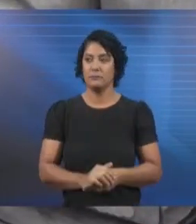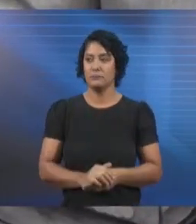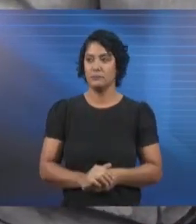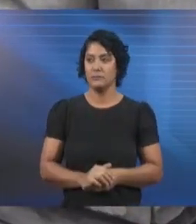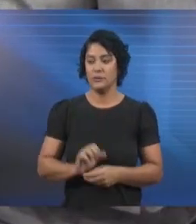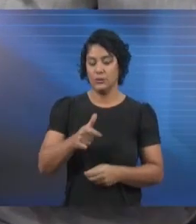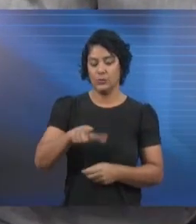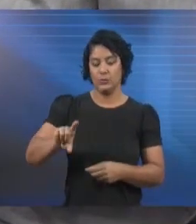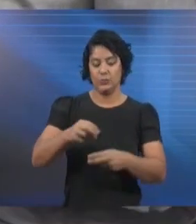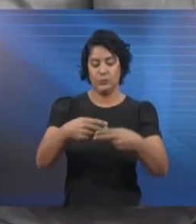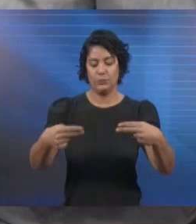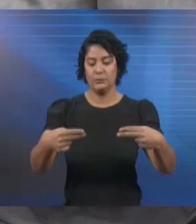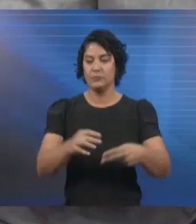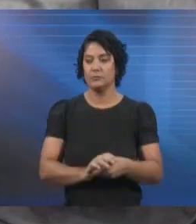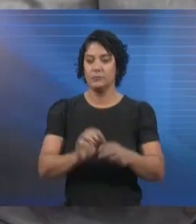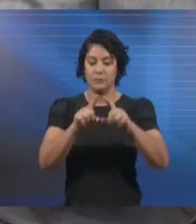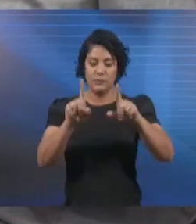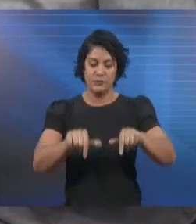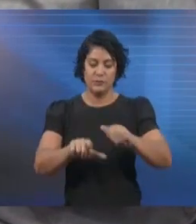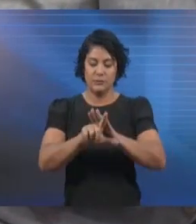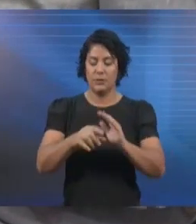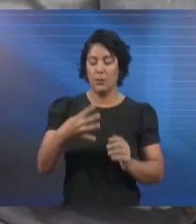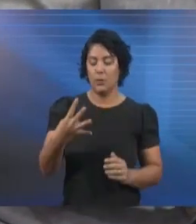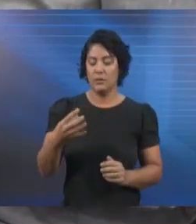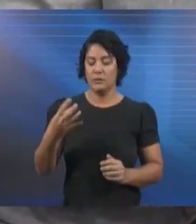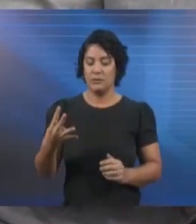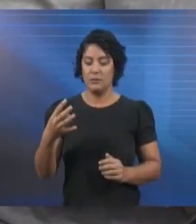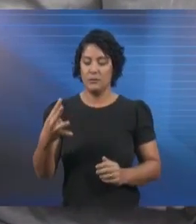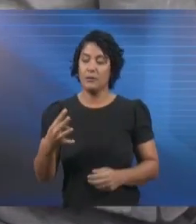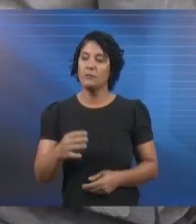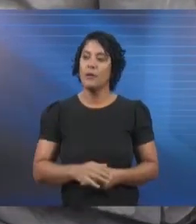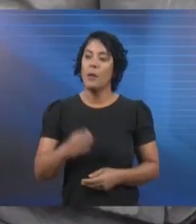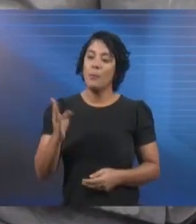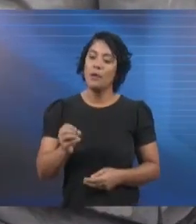das outras providências projeto de lei número 444